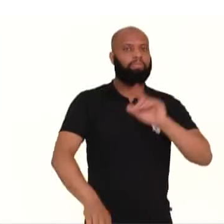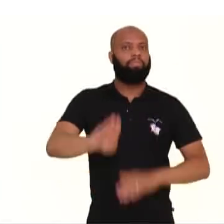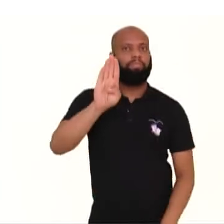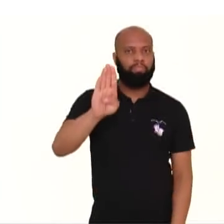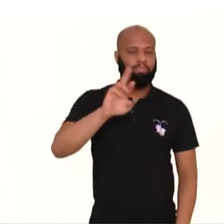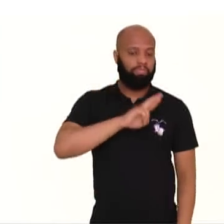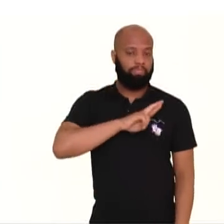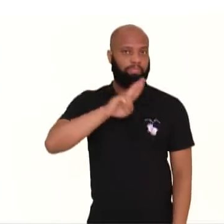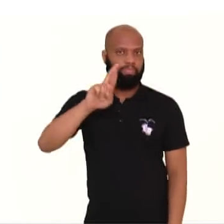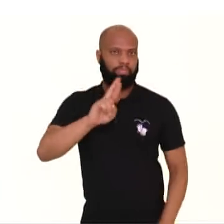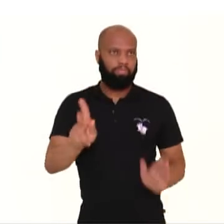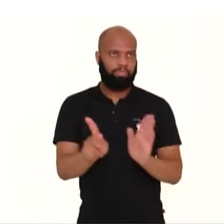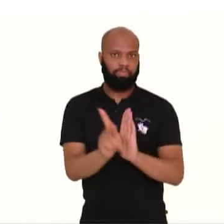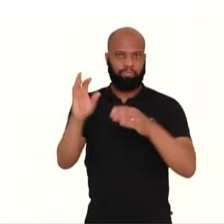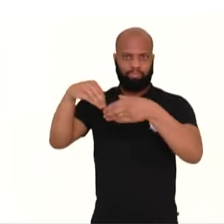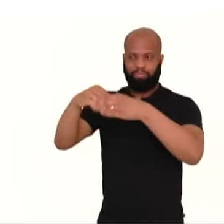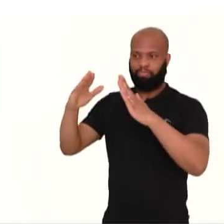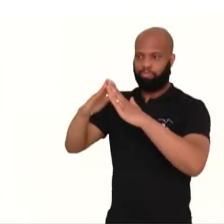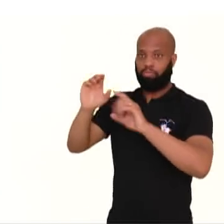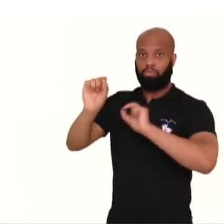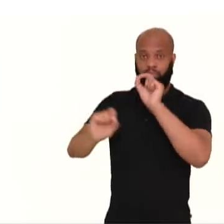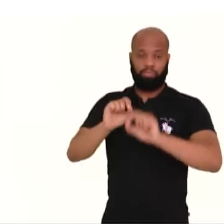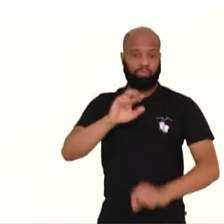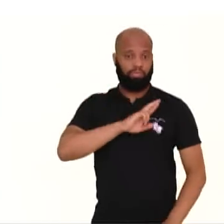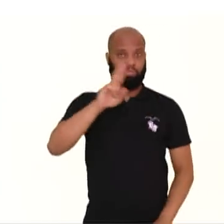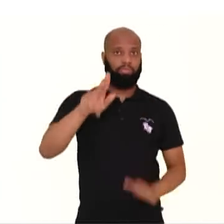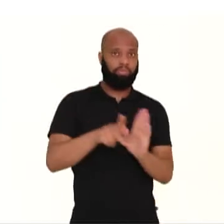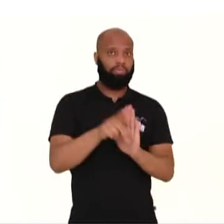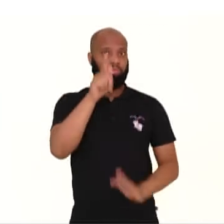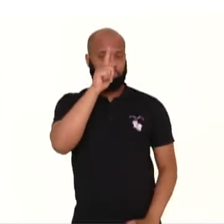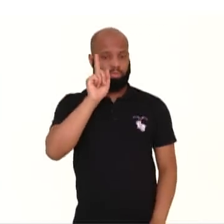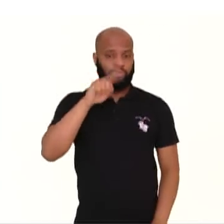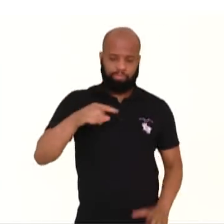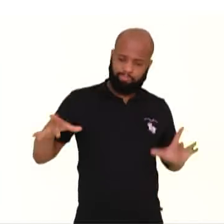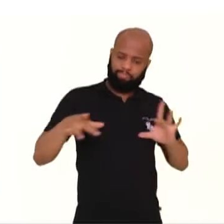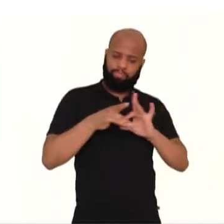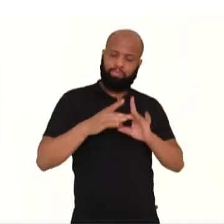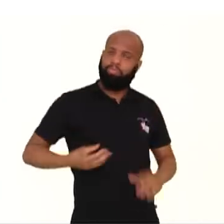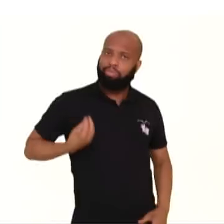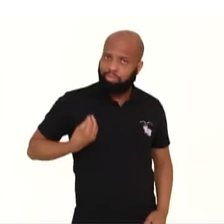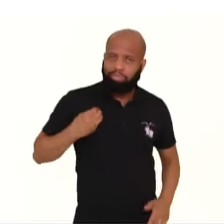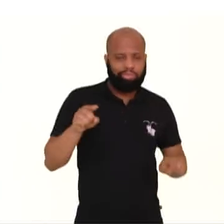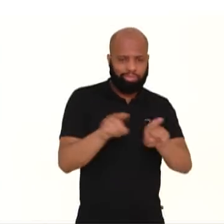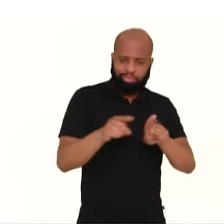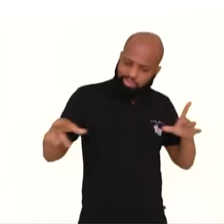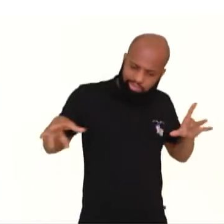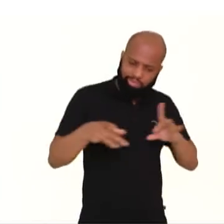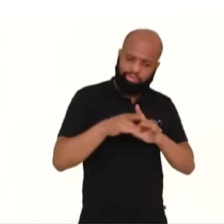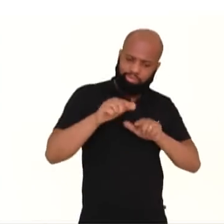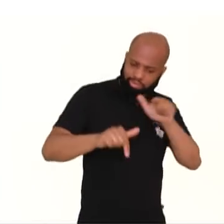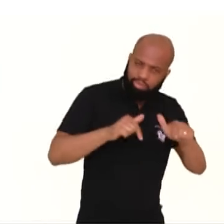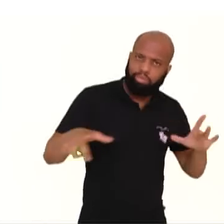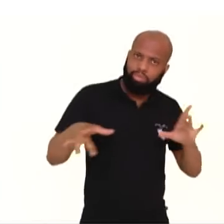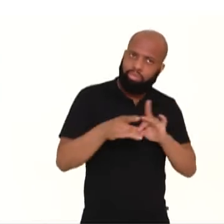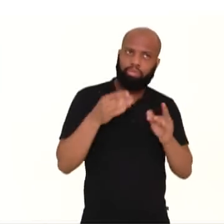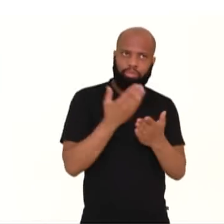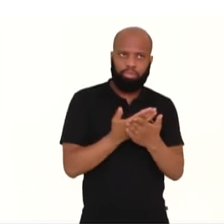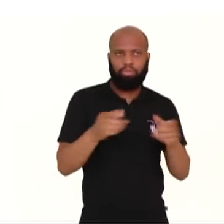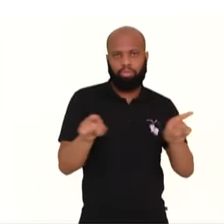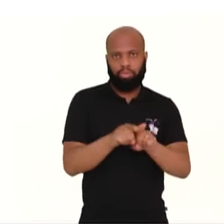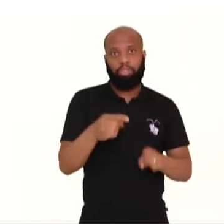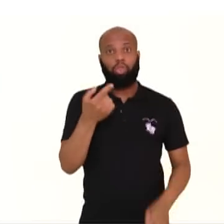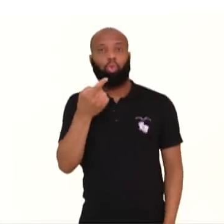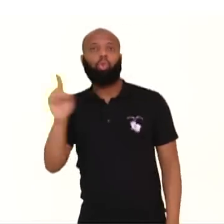religião doméstica significa que a religião para o grego é parte da sua vida, como o trabalho e o estudo. Um quiz